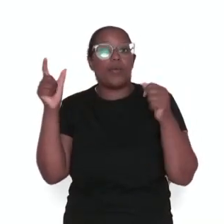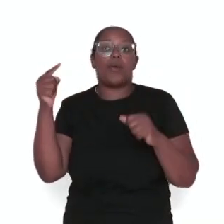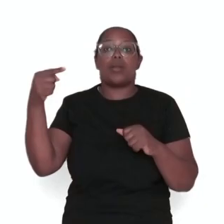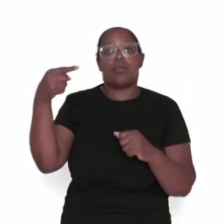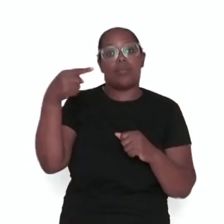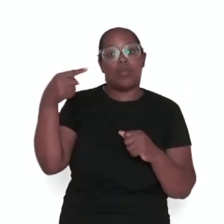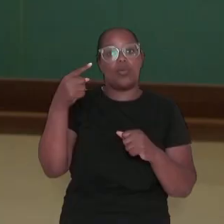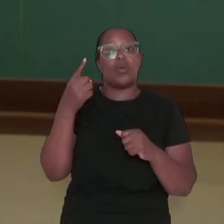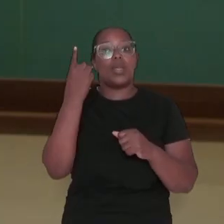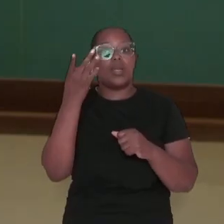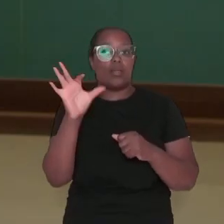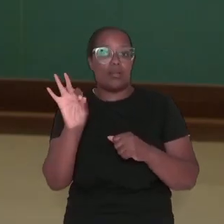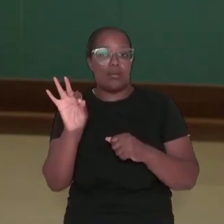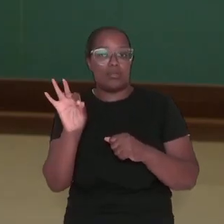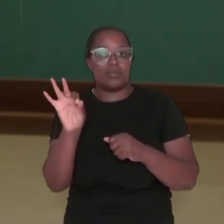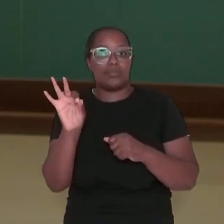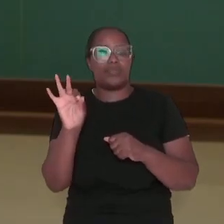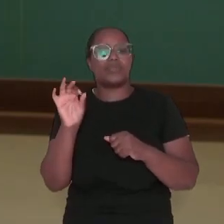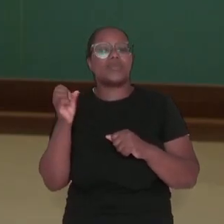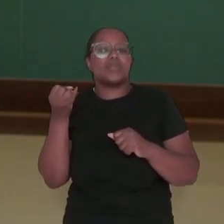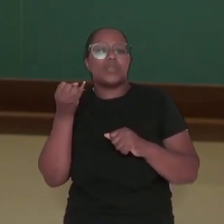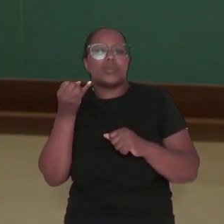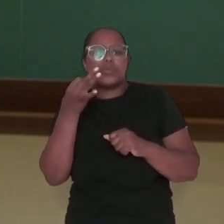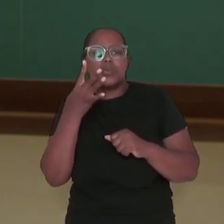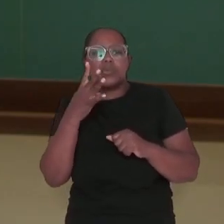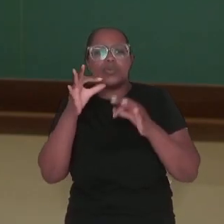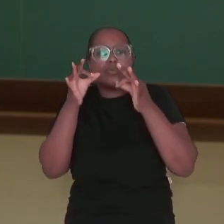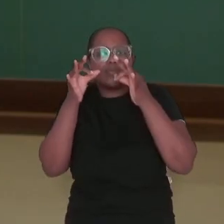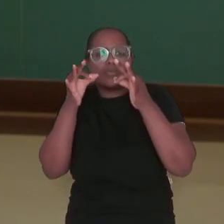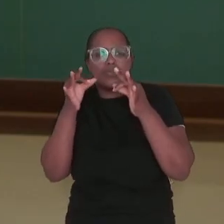do que 10, e N é um número inteiro.